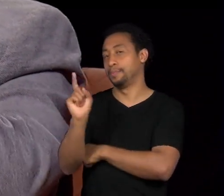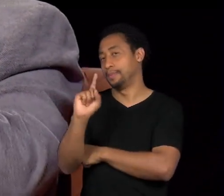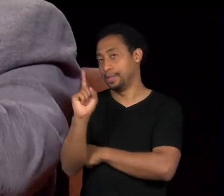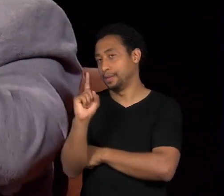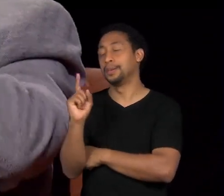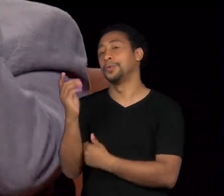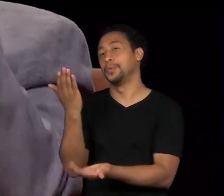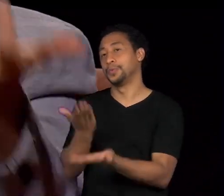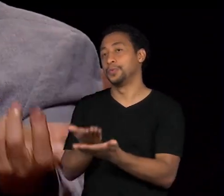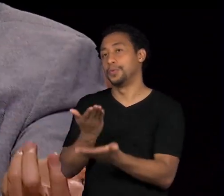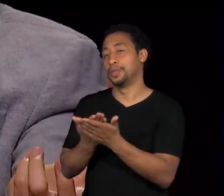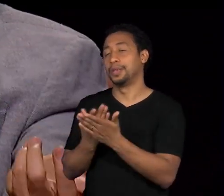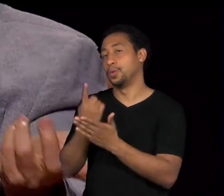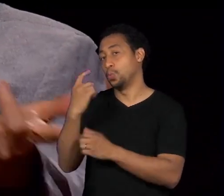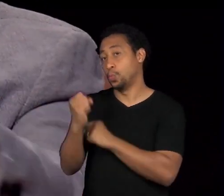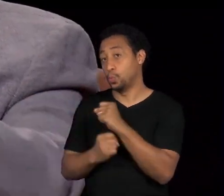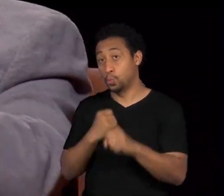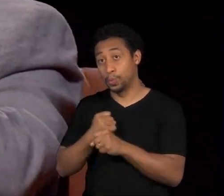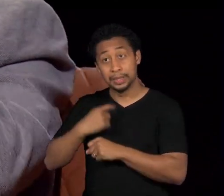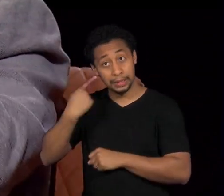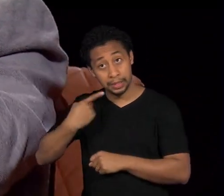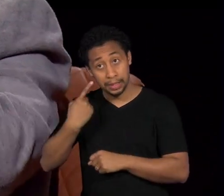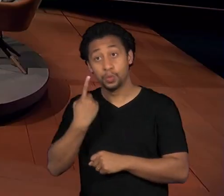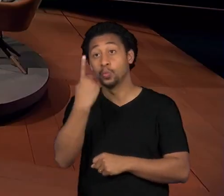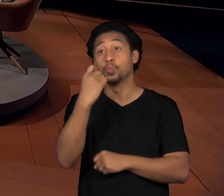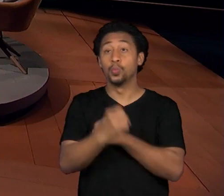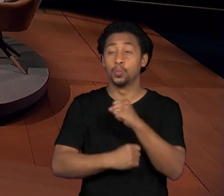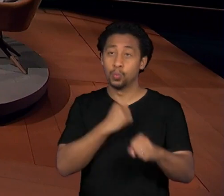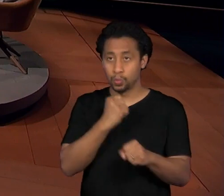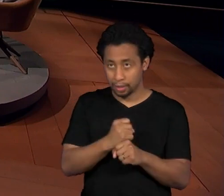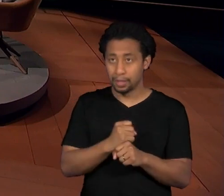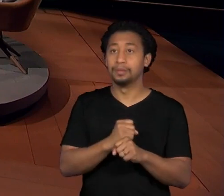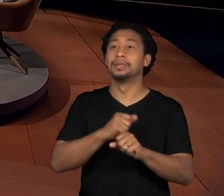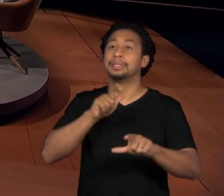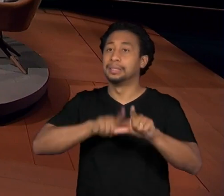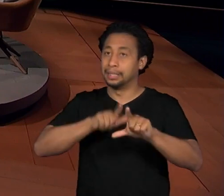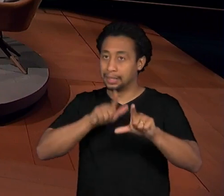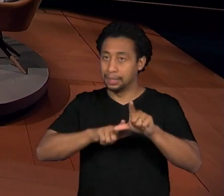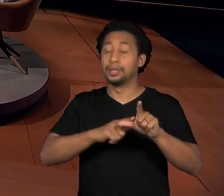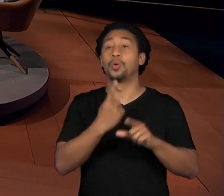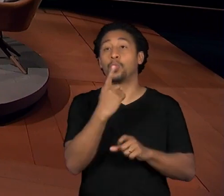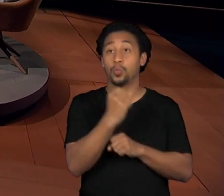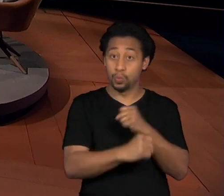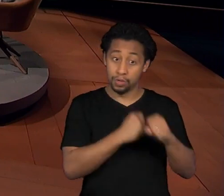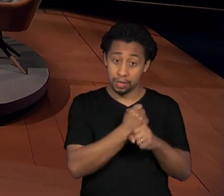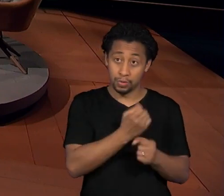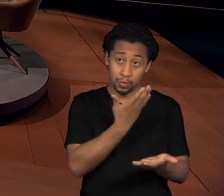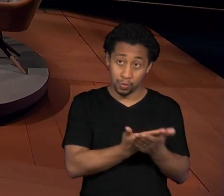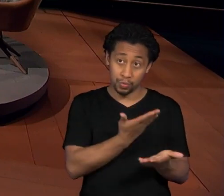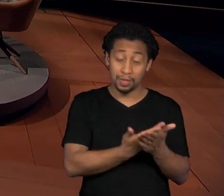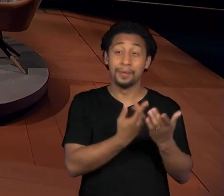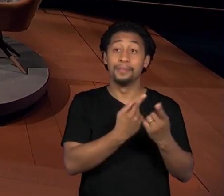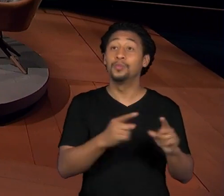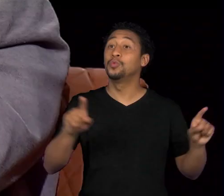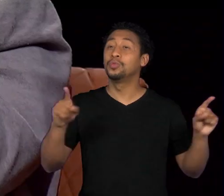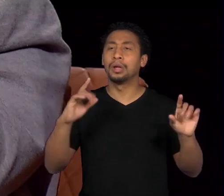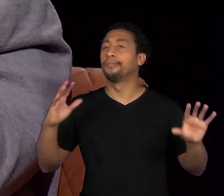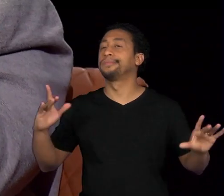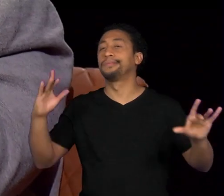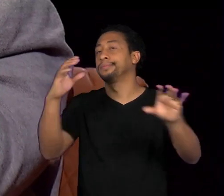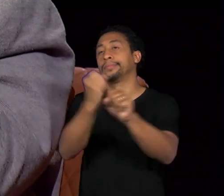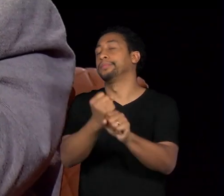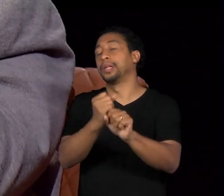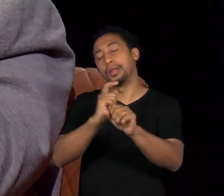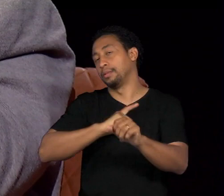um ano de direito um anos de letra mais um pedaço de música reunindo os pedacinhos da uma um curso pois bem mas eu tenho